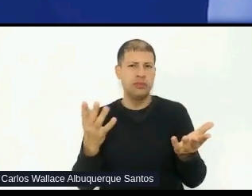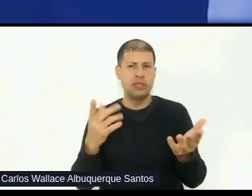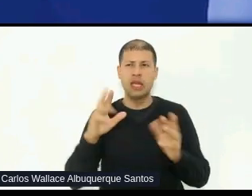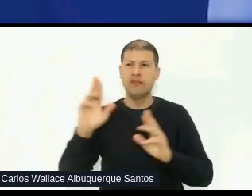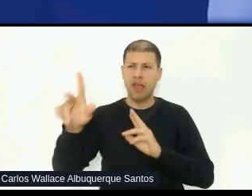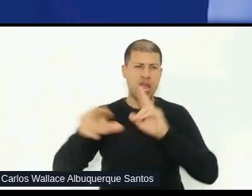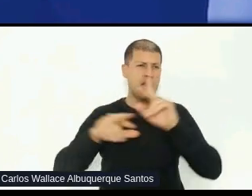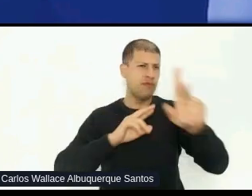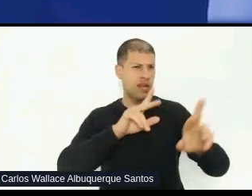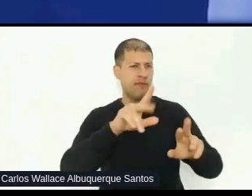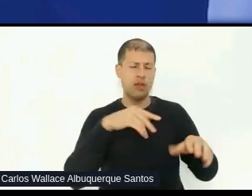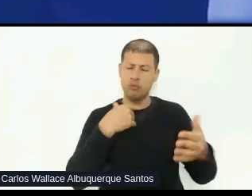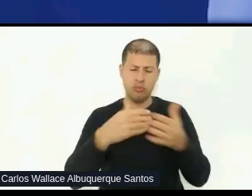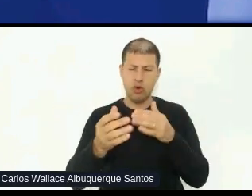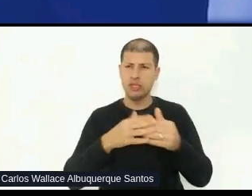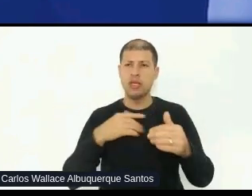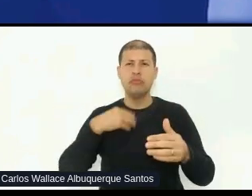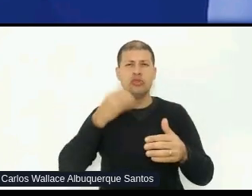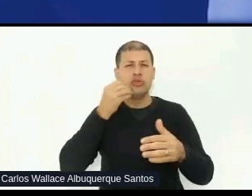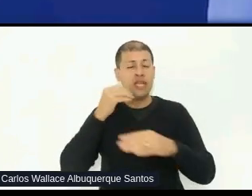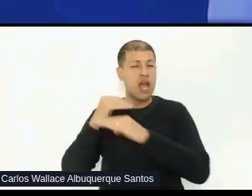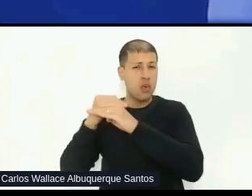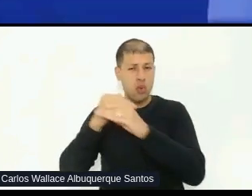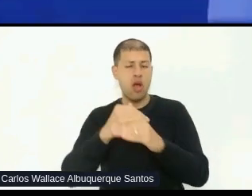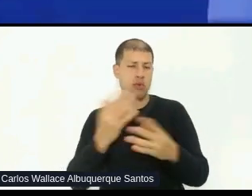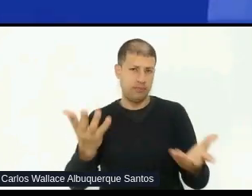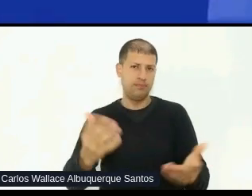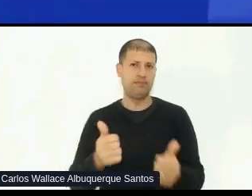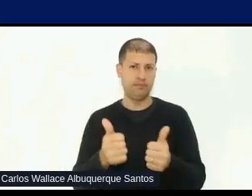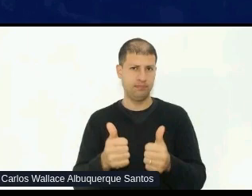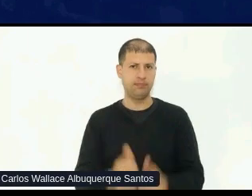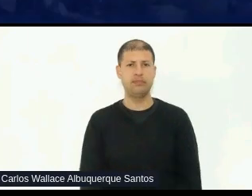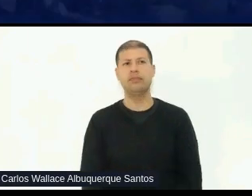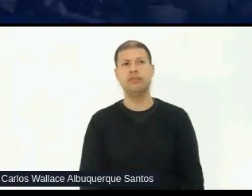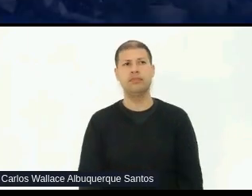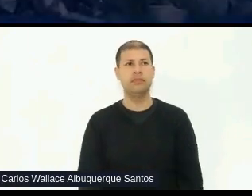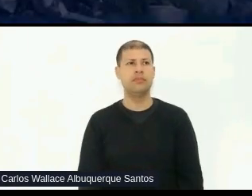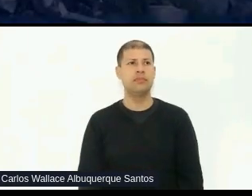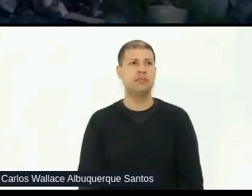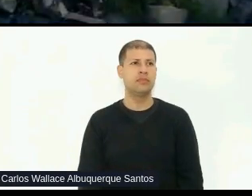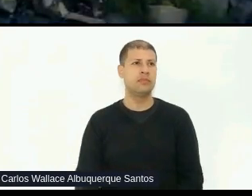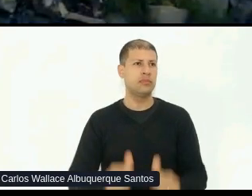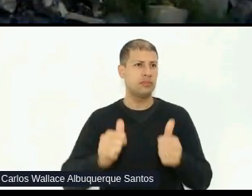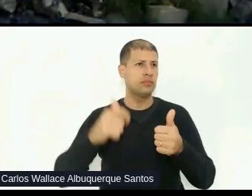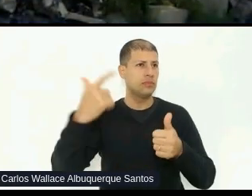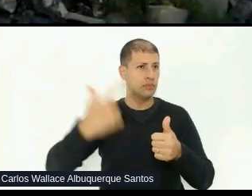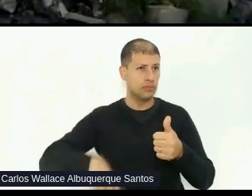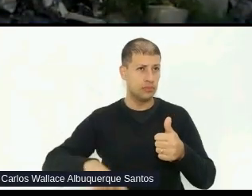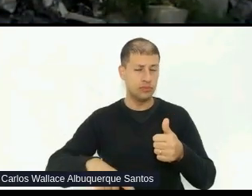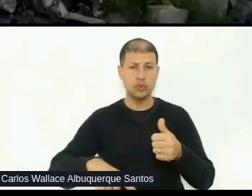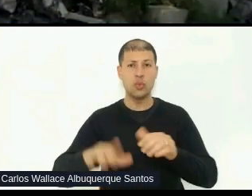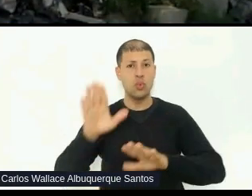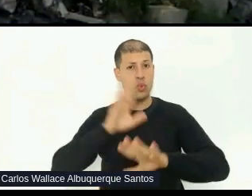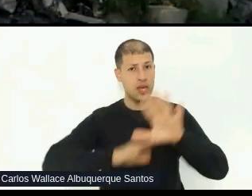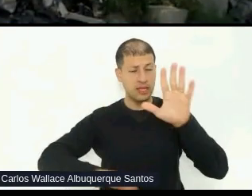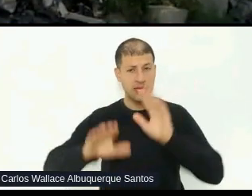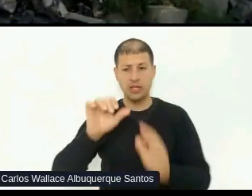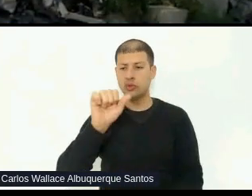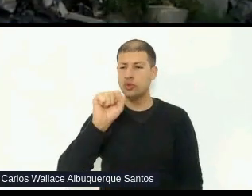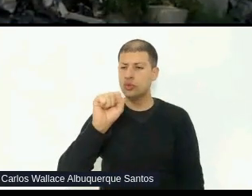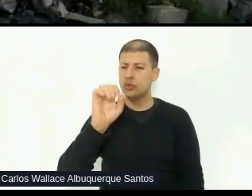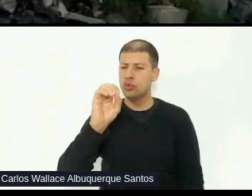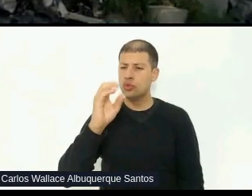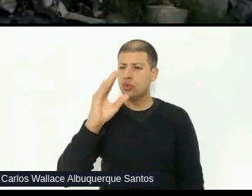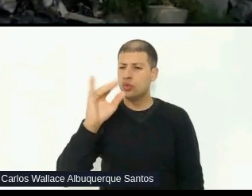dentro das suas adaptações, mas eu preciso disso. Tá? E, pessoal, de novo, cuidado com o social washing. Tá?